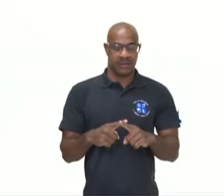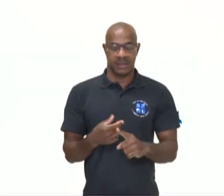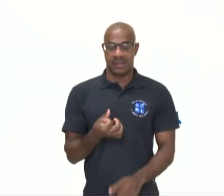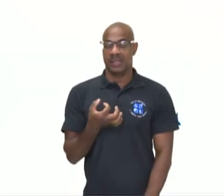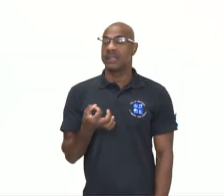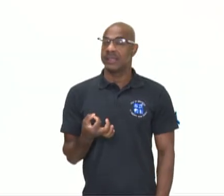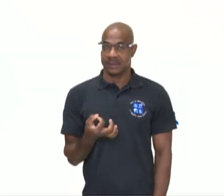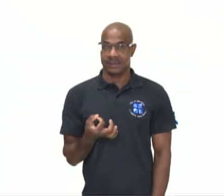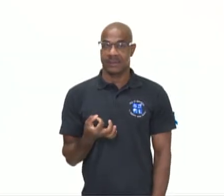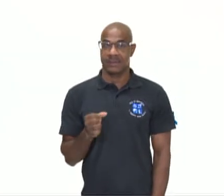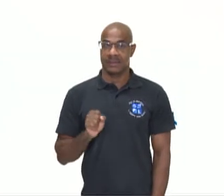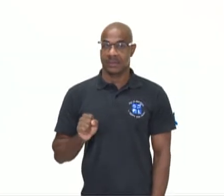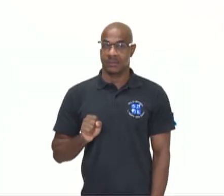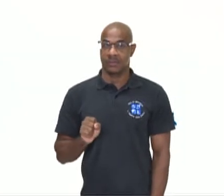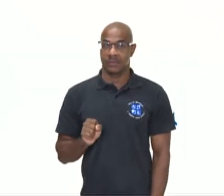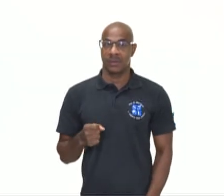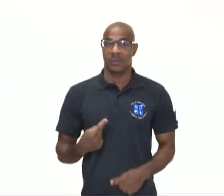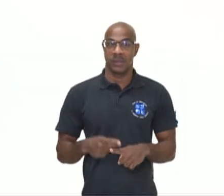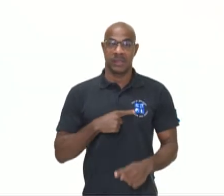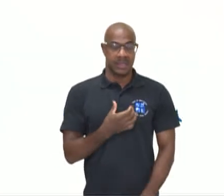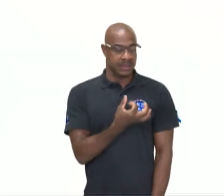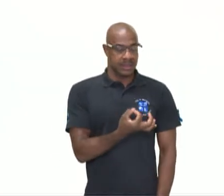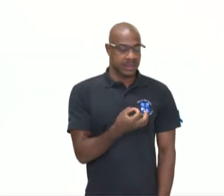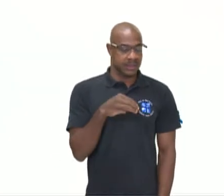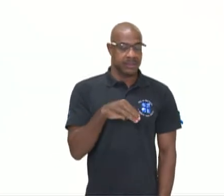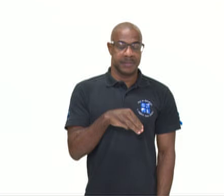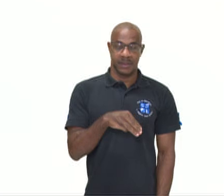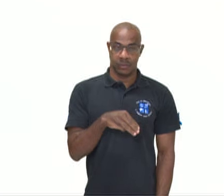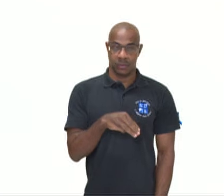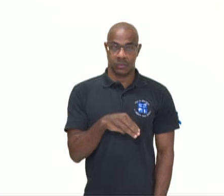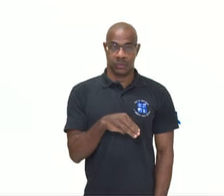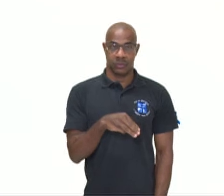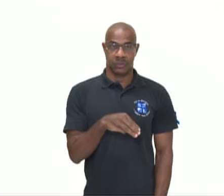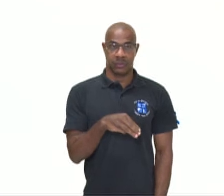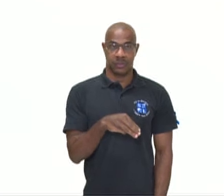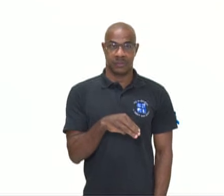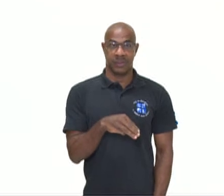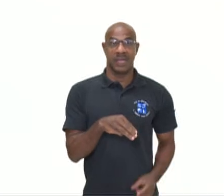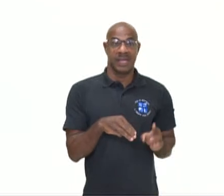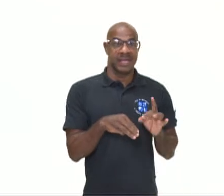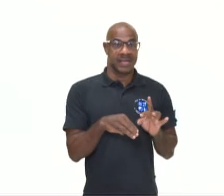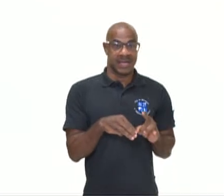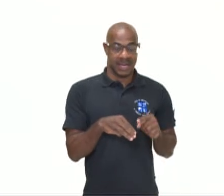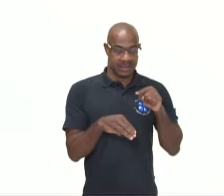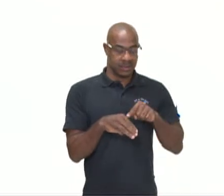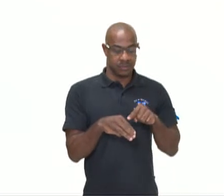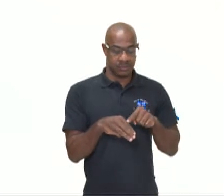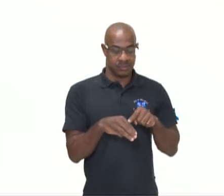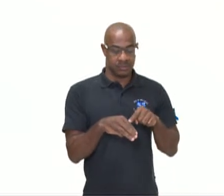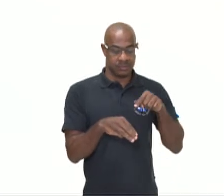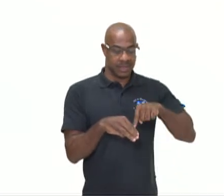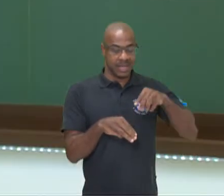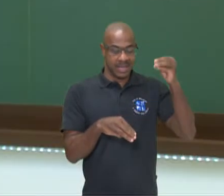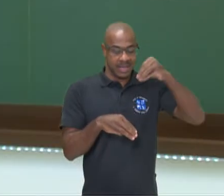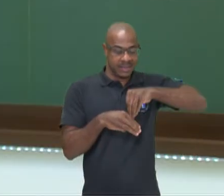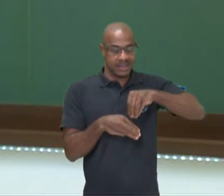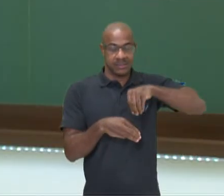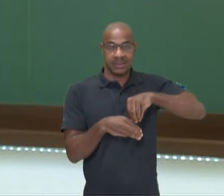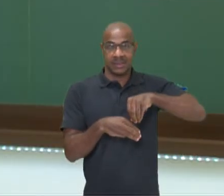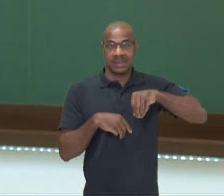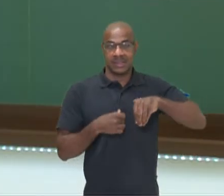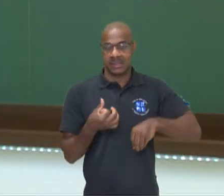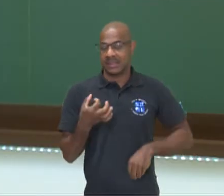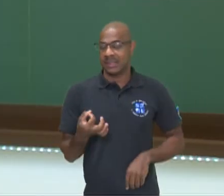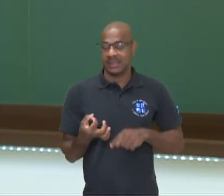segundos. Porque eu tenho 60 minutos e em cada um dos 60 minutos eu tenho 60 segundos. Então,